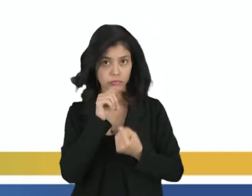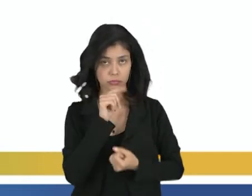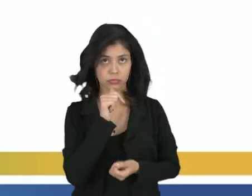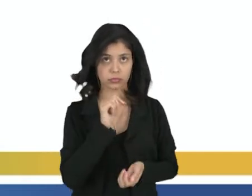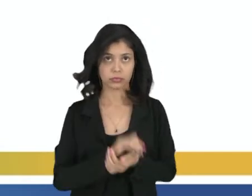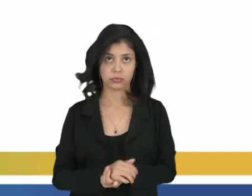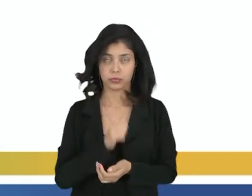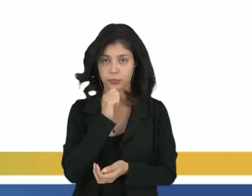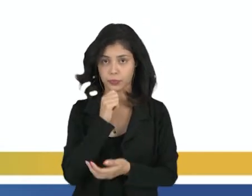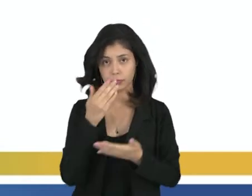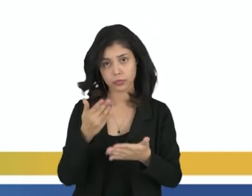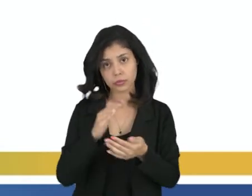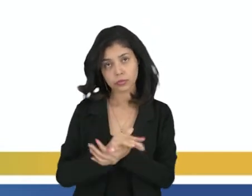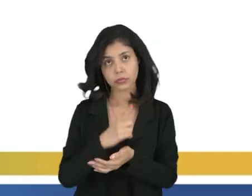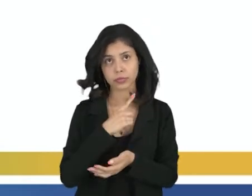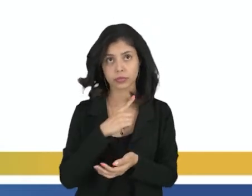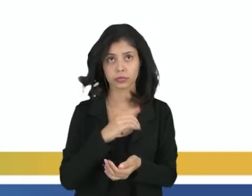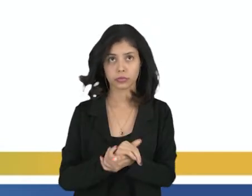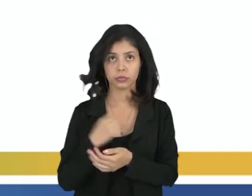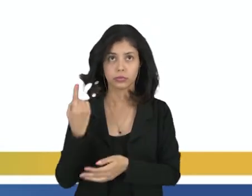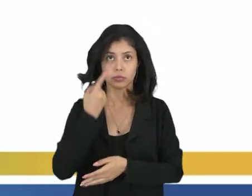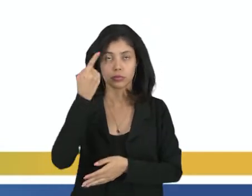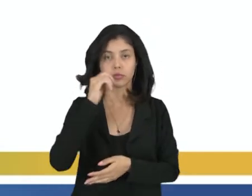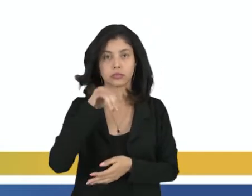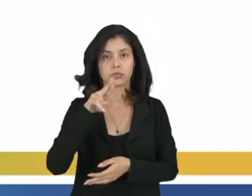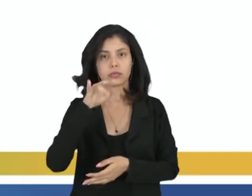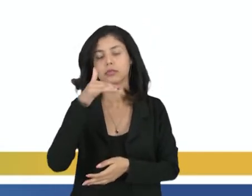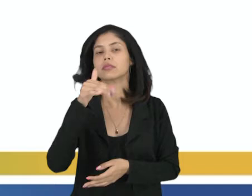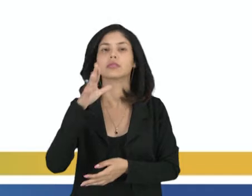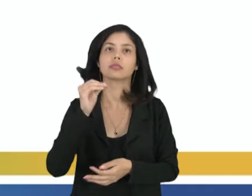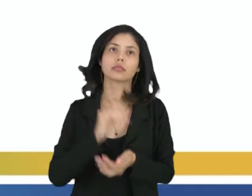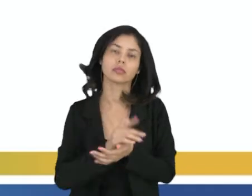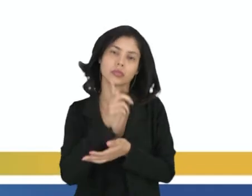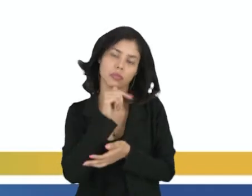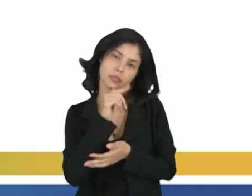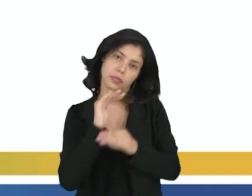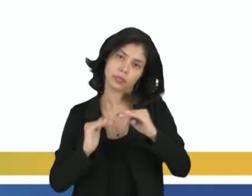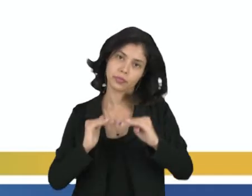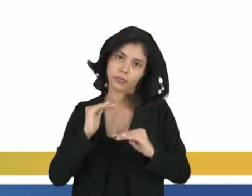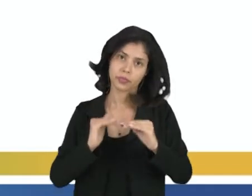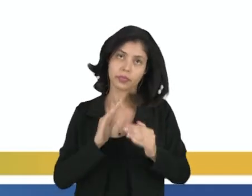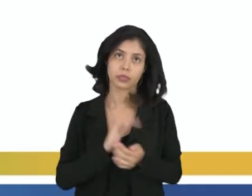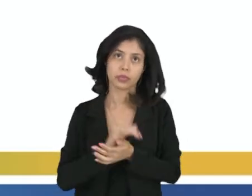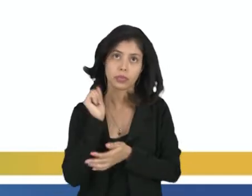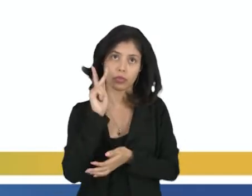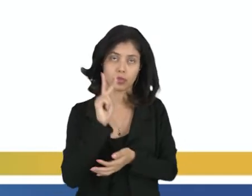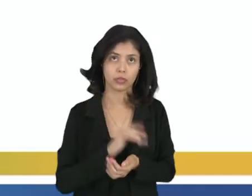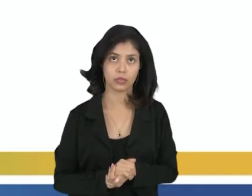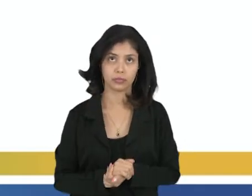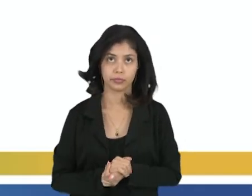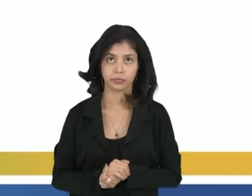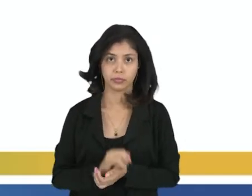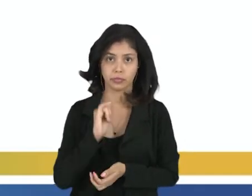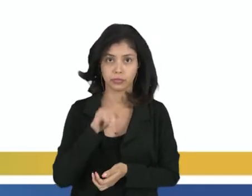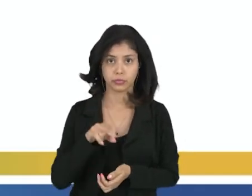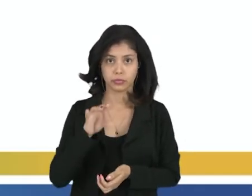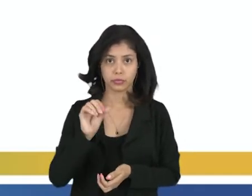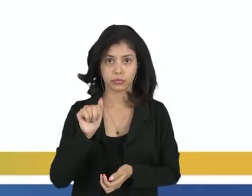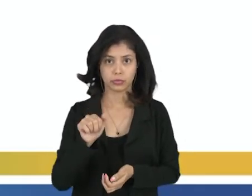e aí nós temos aqui uma autoionização da água. Então, nós temos aqui o equilíbrio, ok? Dos